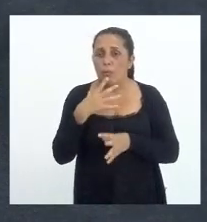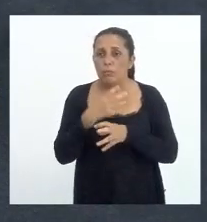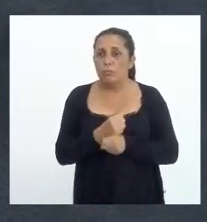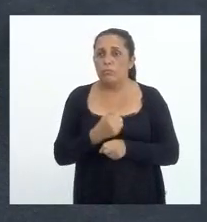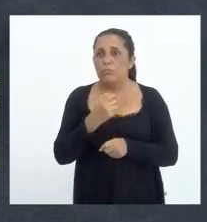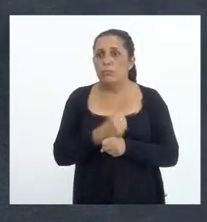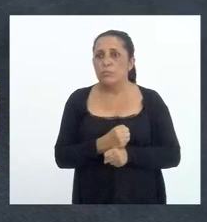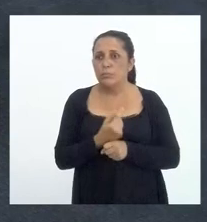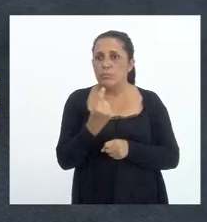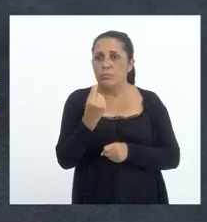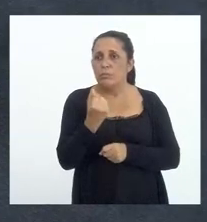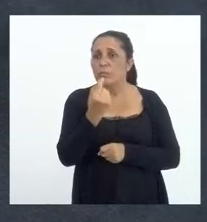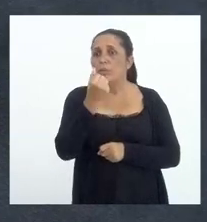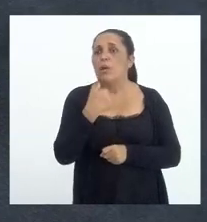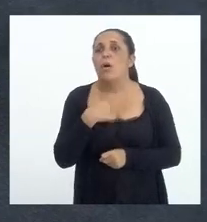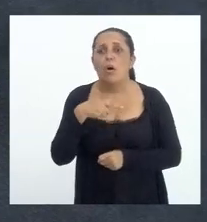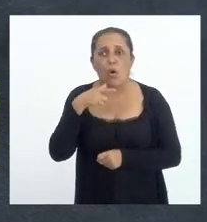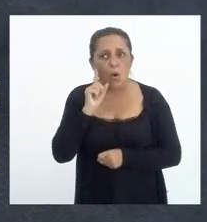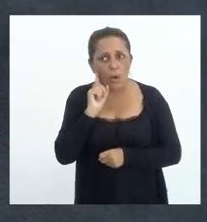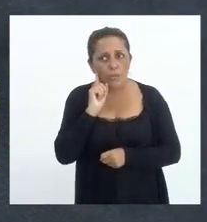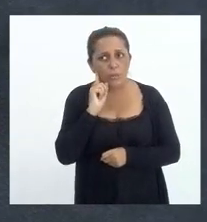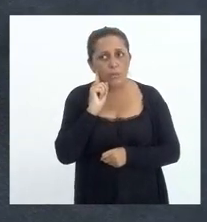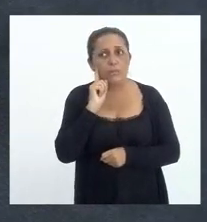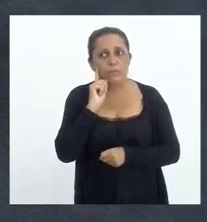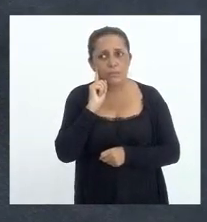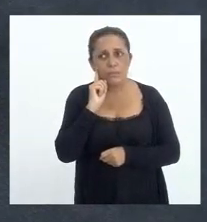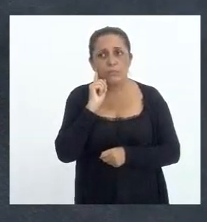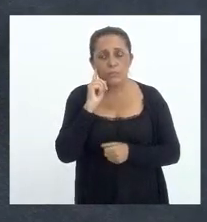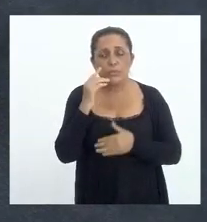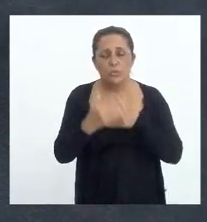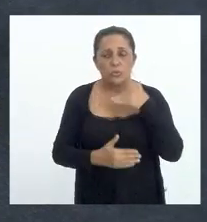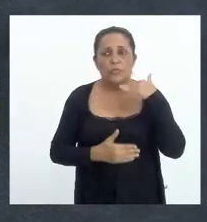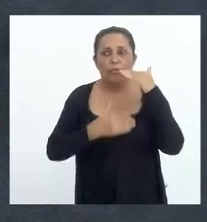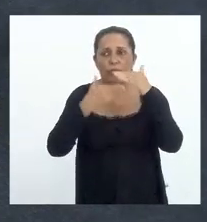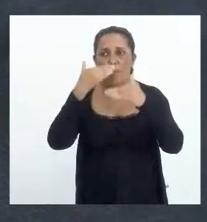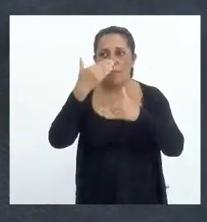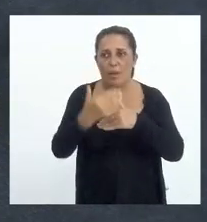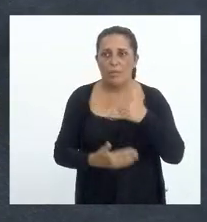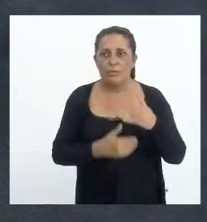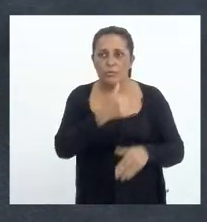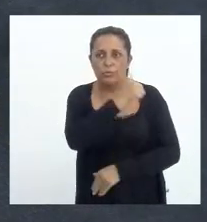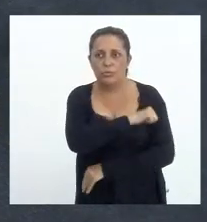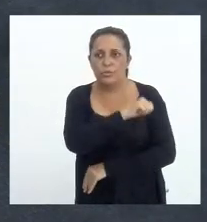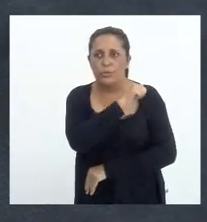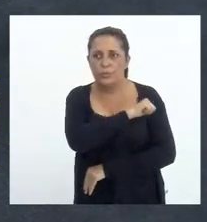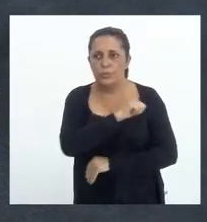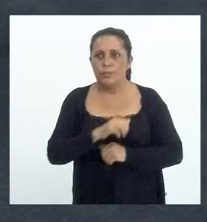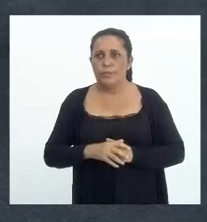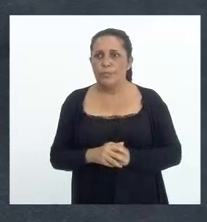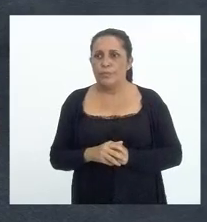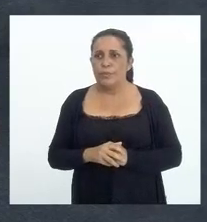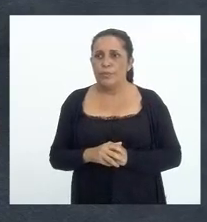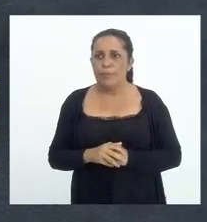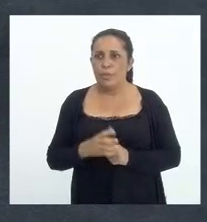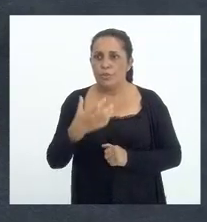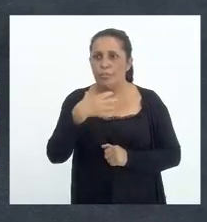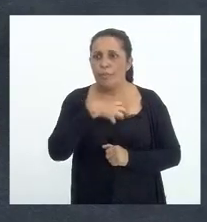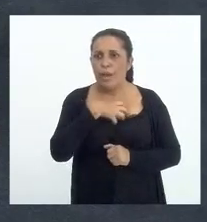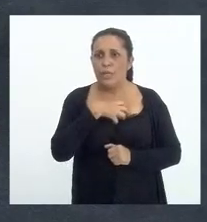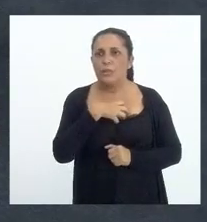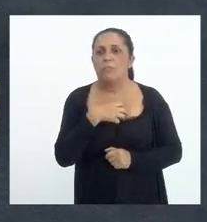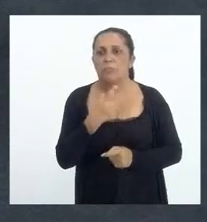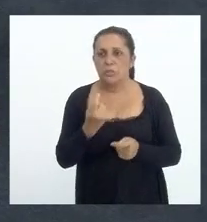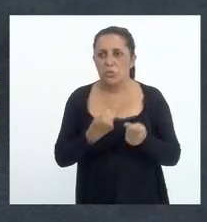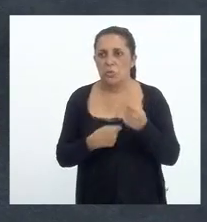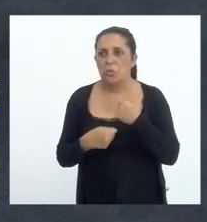mostrou ontem, poderia girar em torno do desenvolvimento do Estado do Rio de Janeiro, esse valor, e impactar em muito a nossa